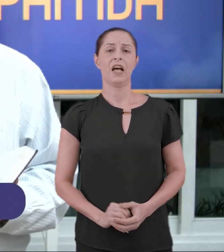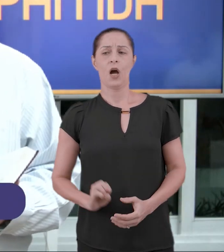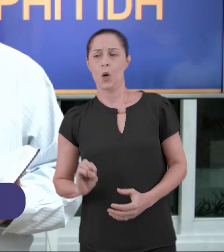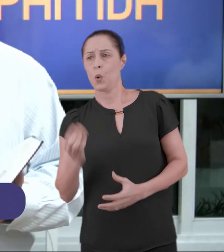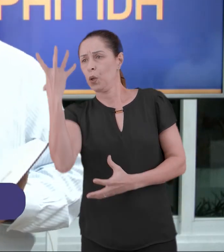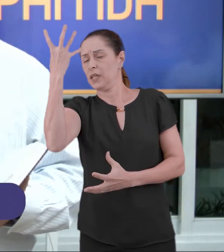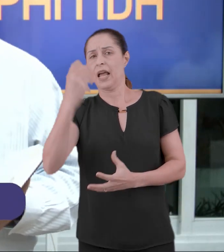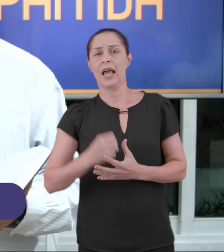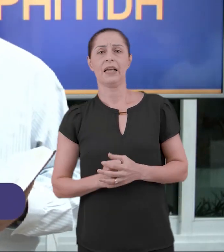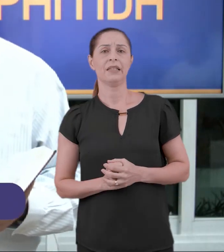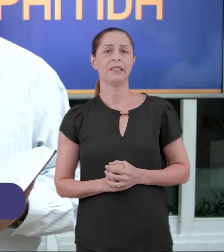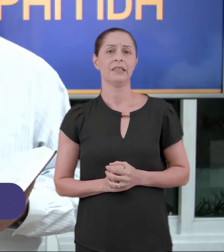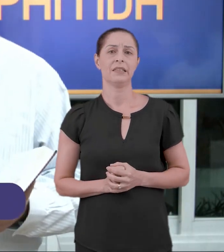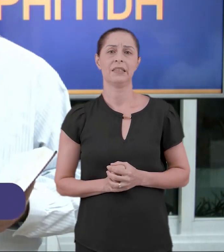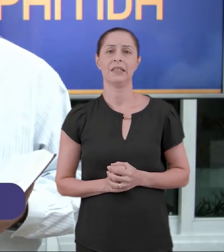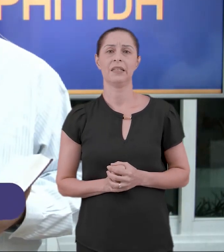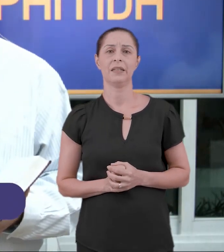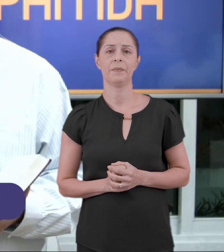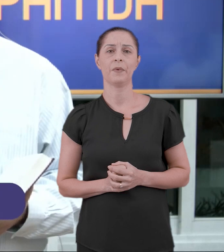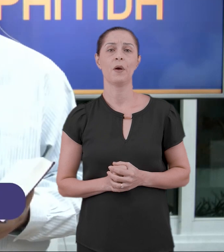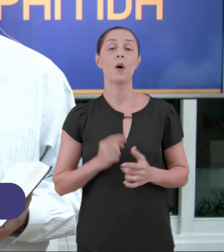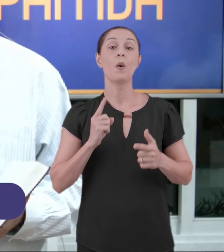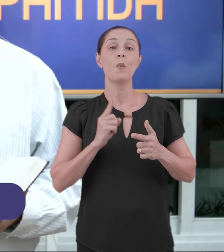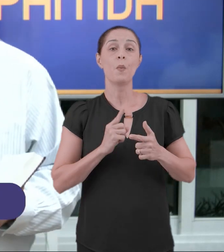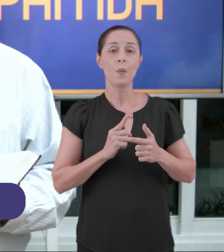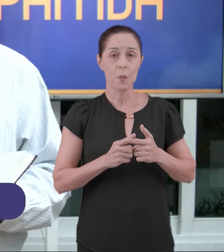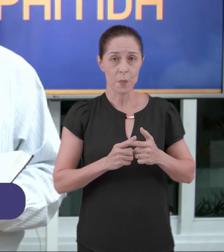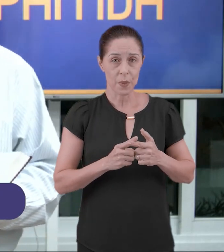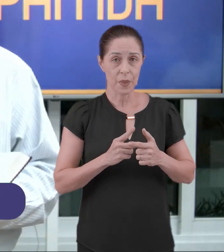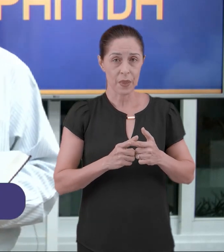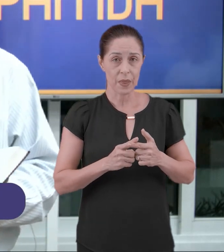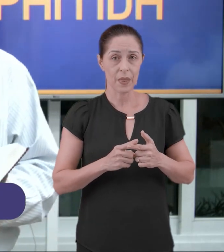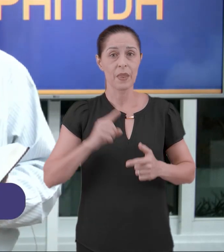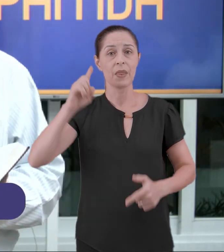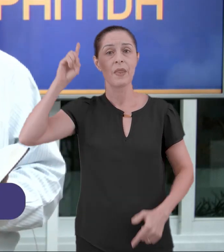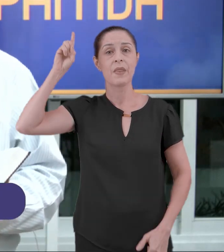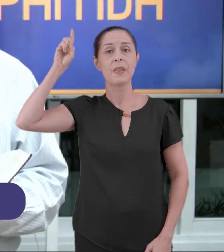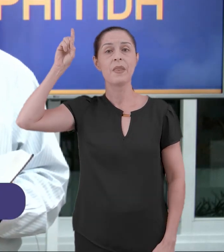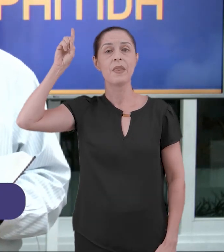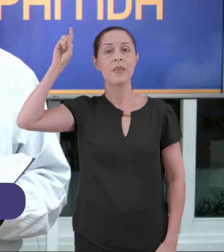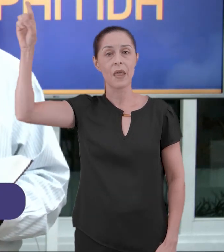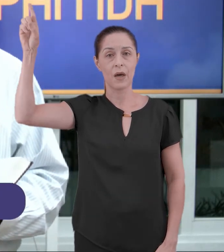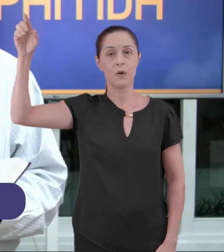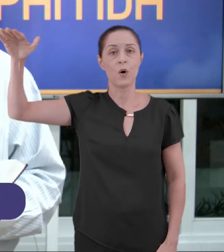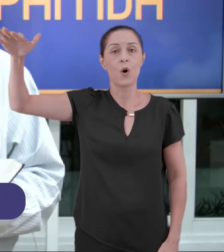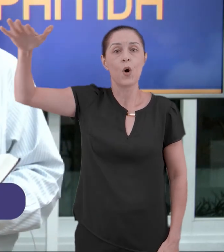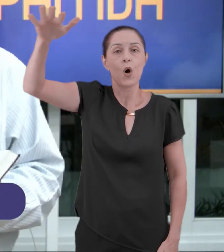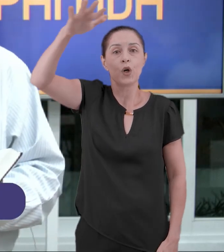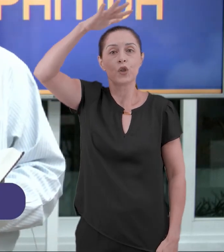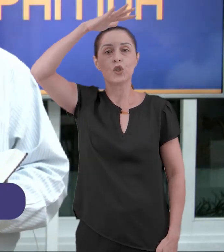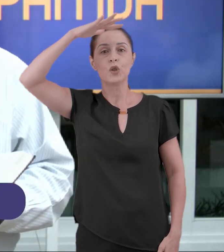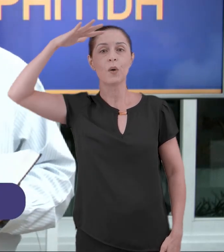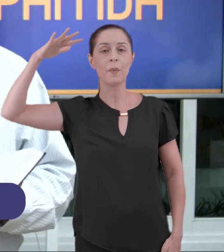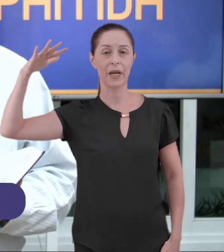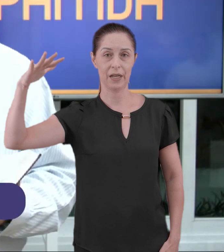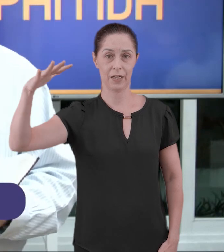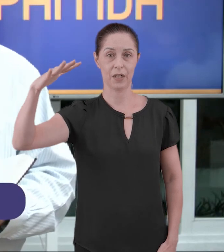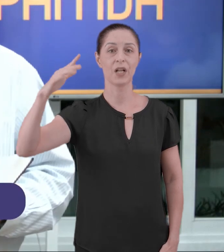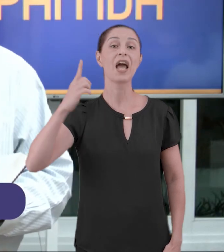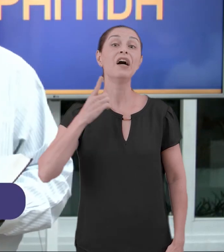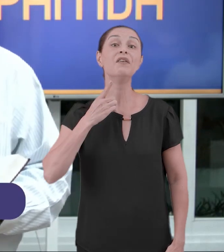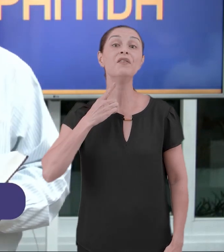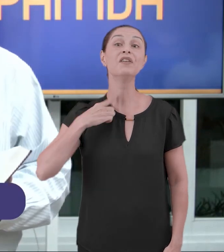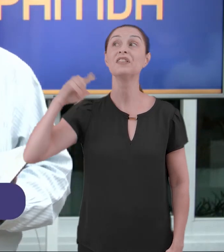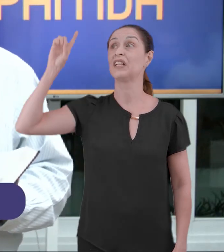isso está sob a soberania de Deus, debaixo da vontade de Deus. Uma criança